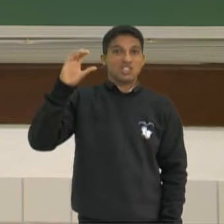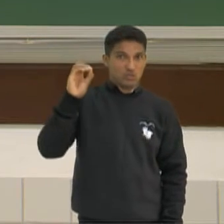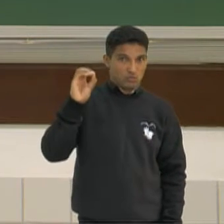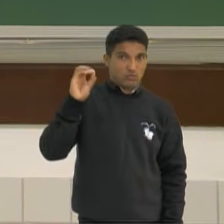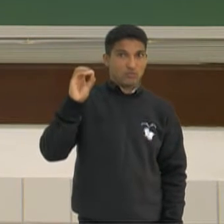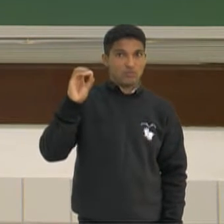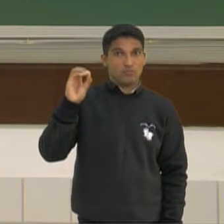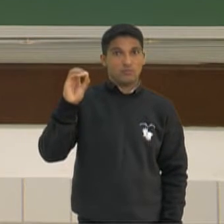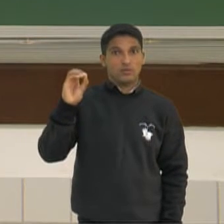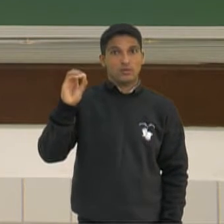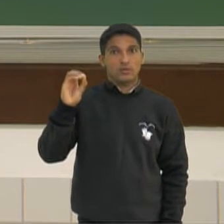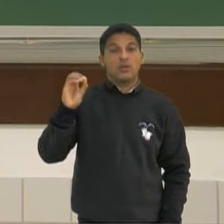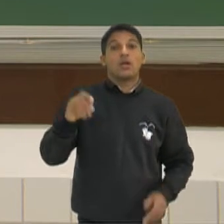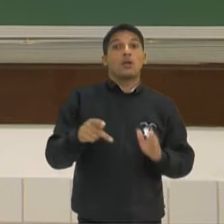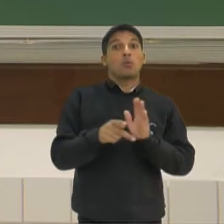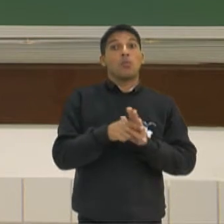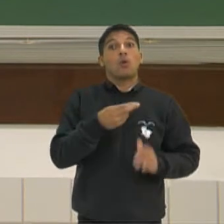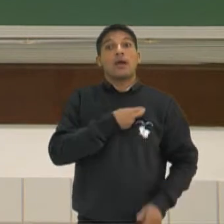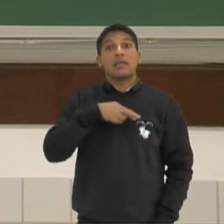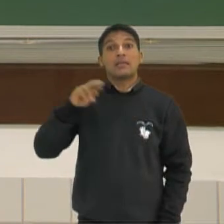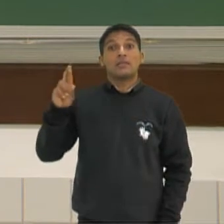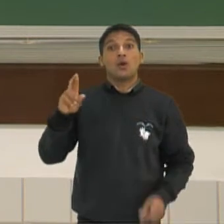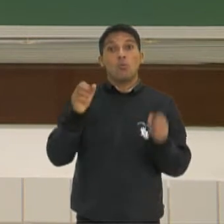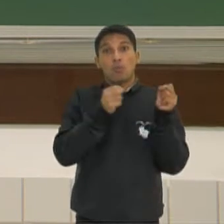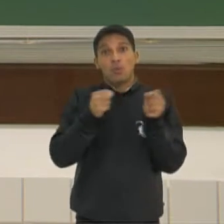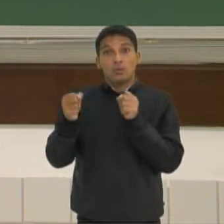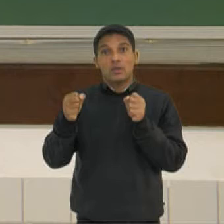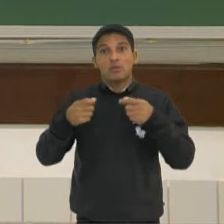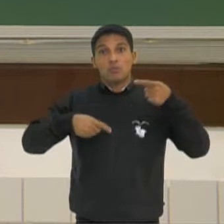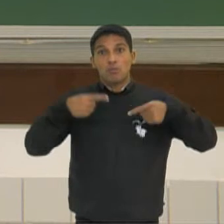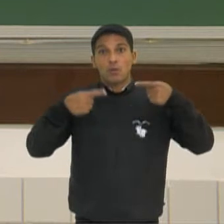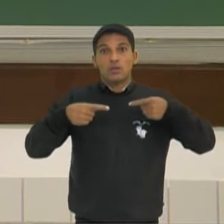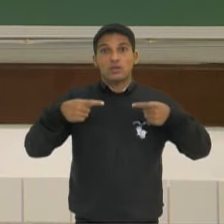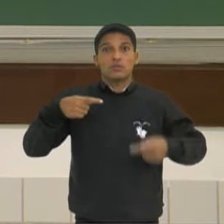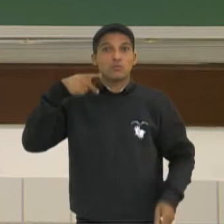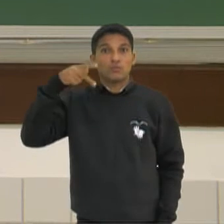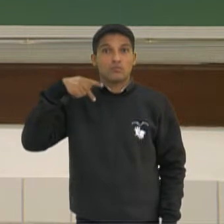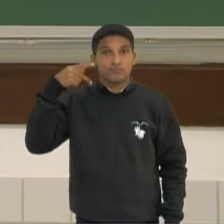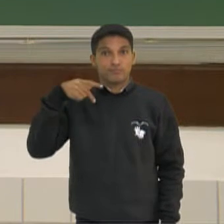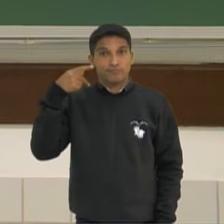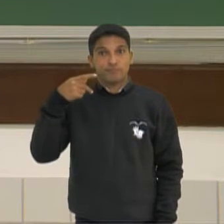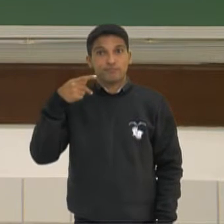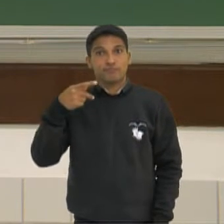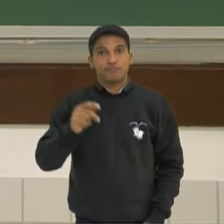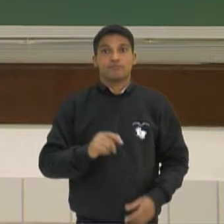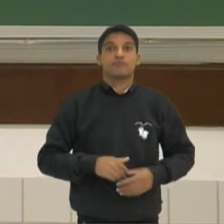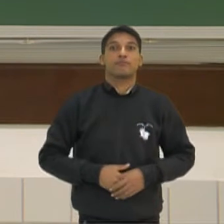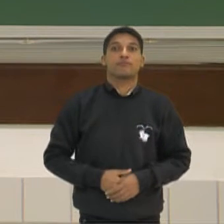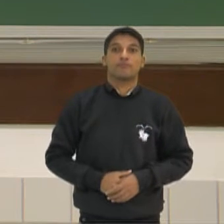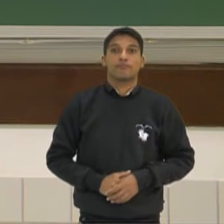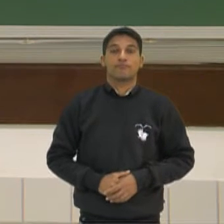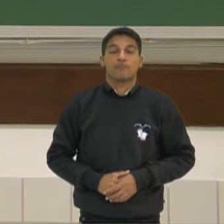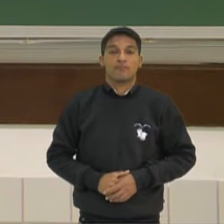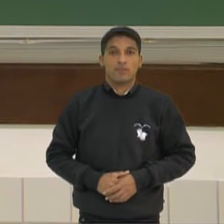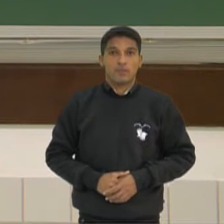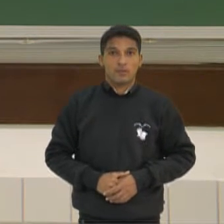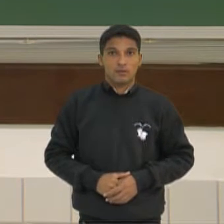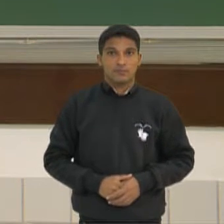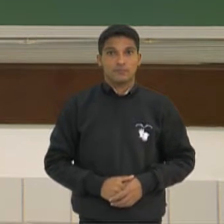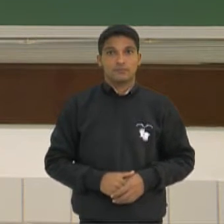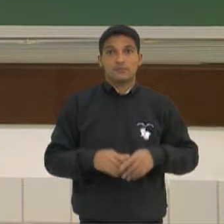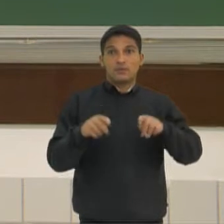As pessoas vão acabar, na verdade, tentando, elas vão tomar a ideia do islamismo também como um esforço